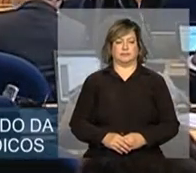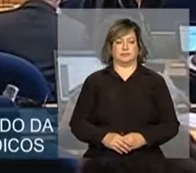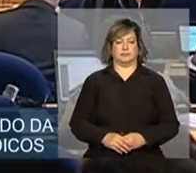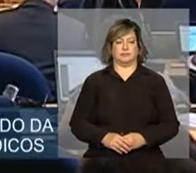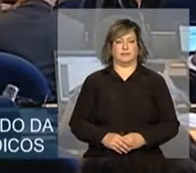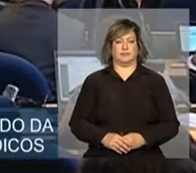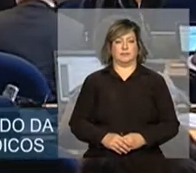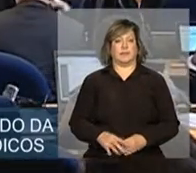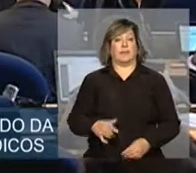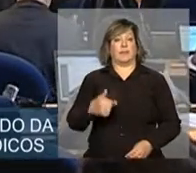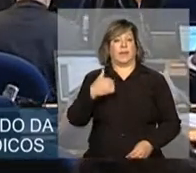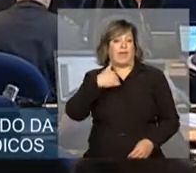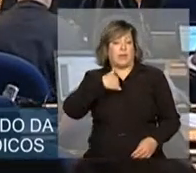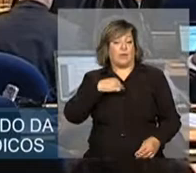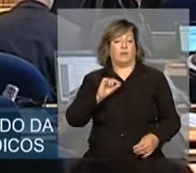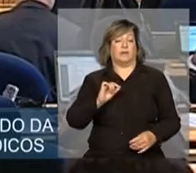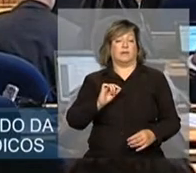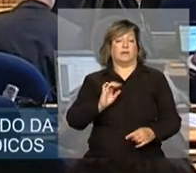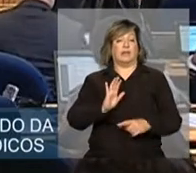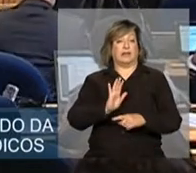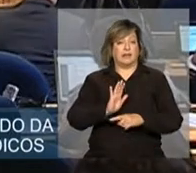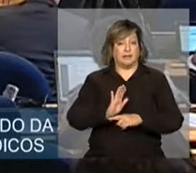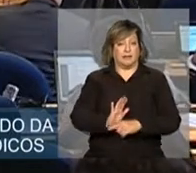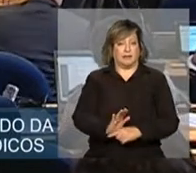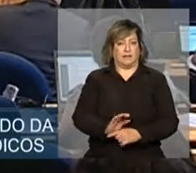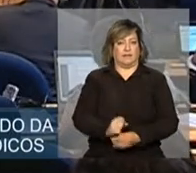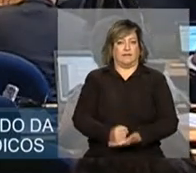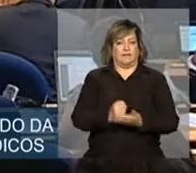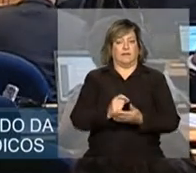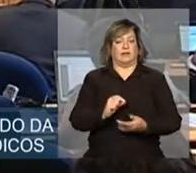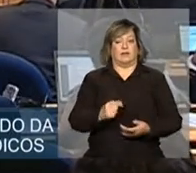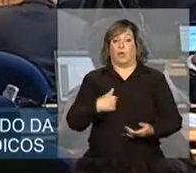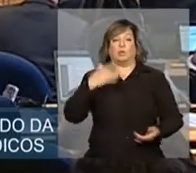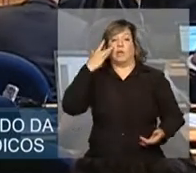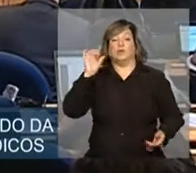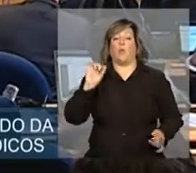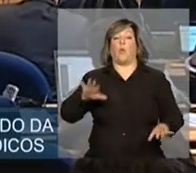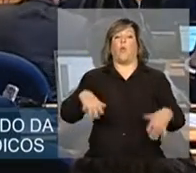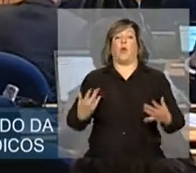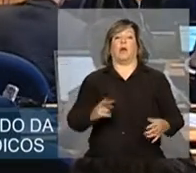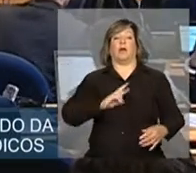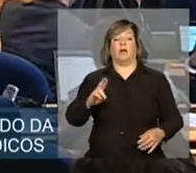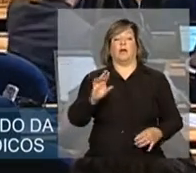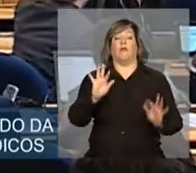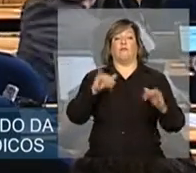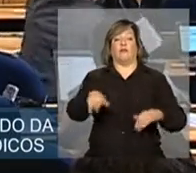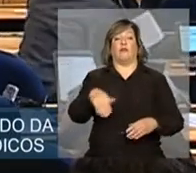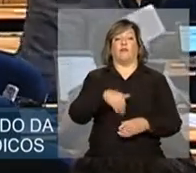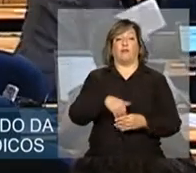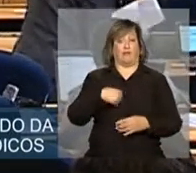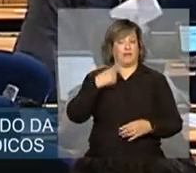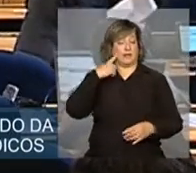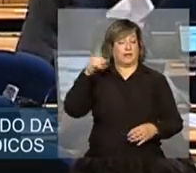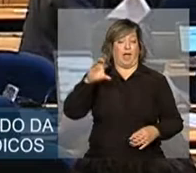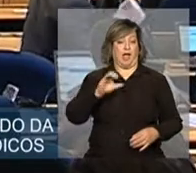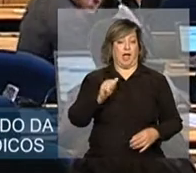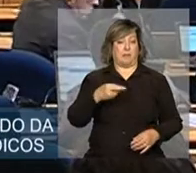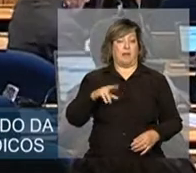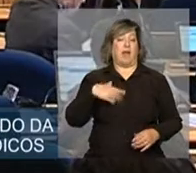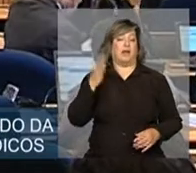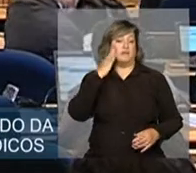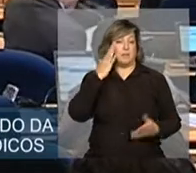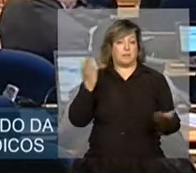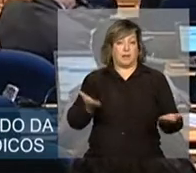e eu eu defendo eu defendo eu nem sei qual foi o resultado da final da votação vou saber agora na cama né porque